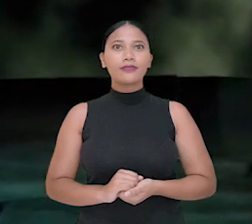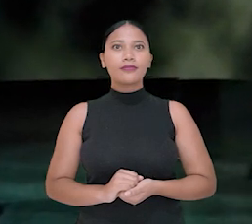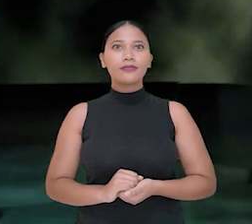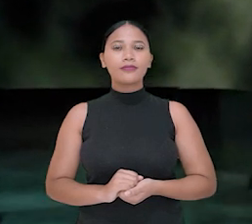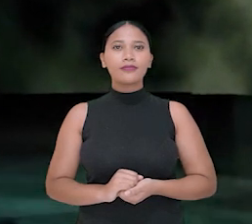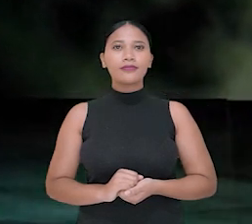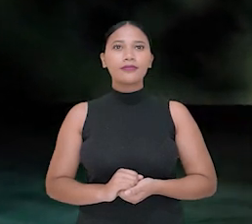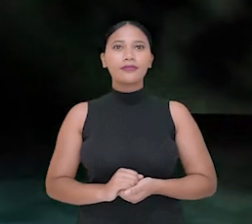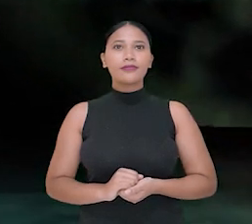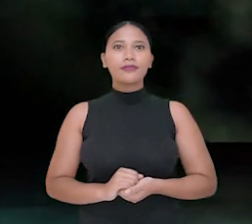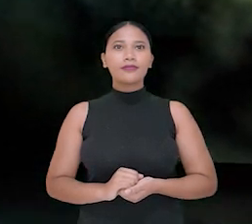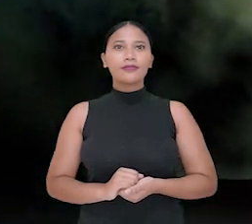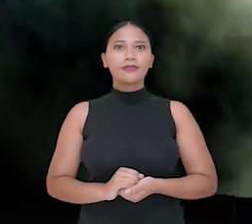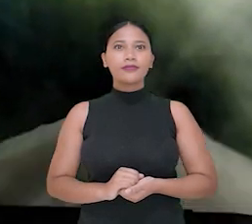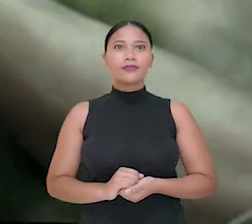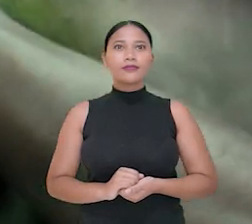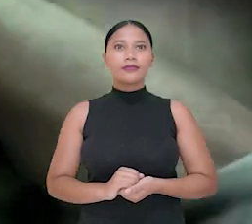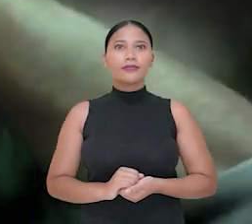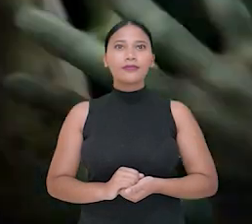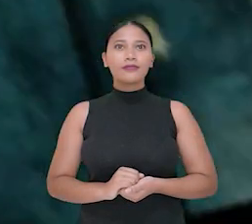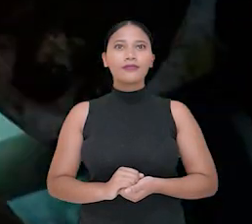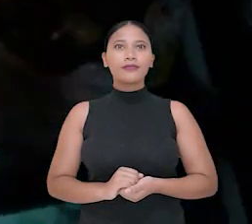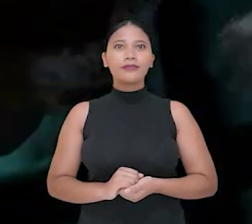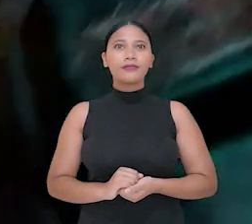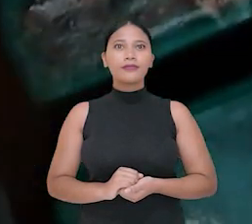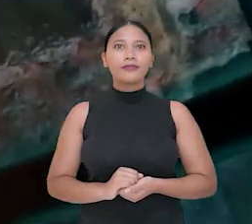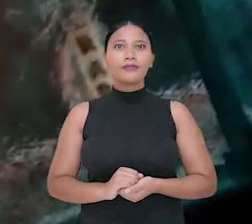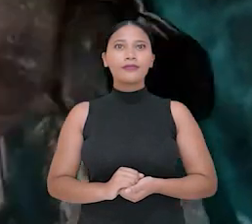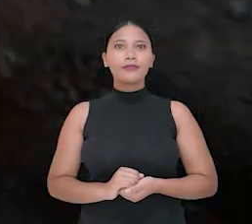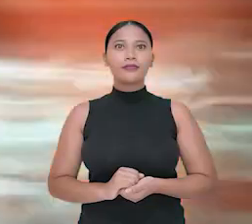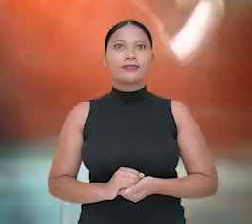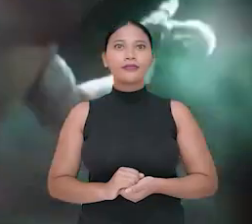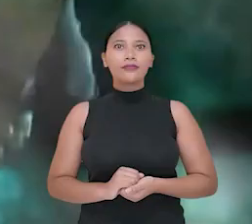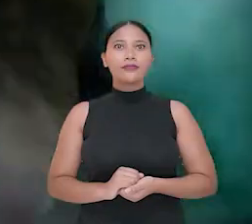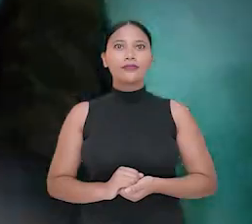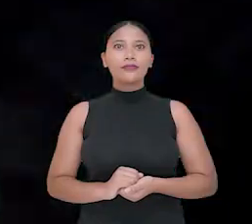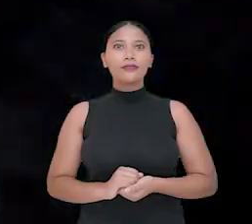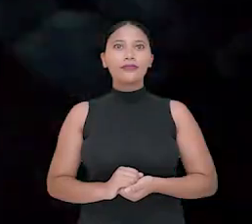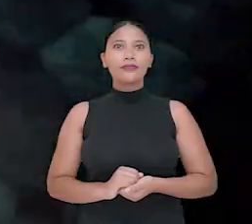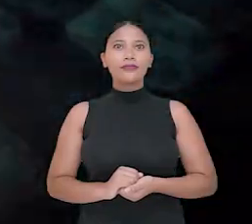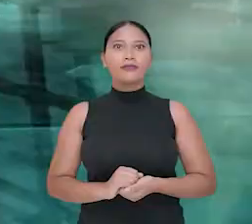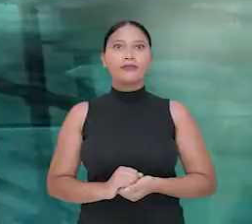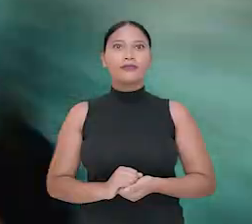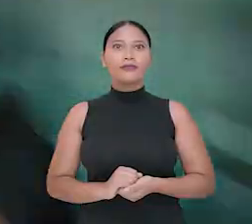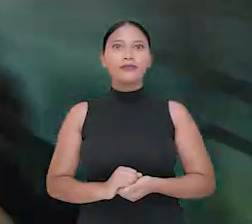sands and watches the ships that go sailing.